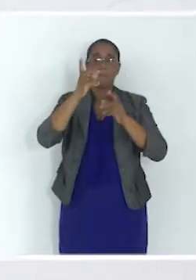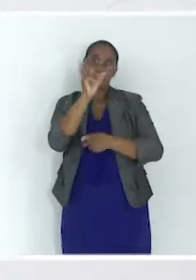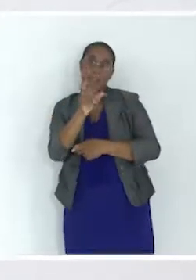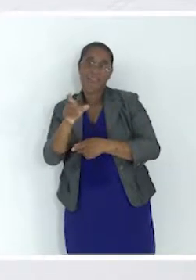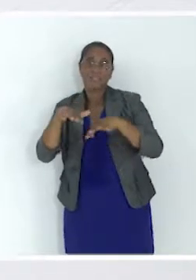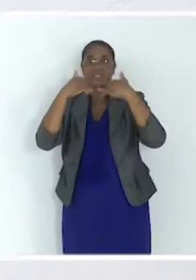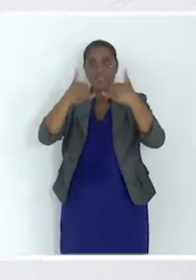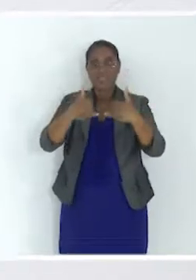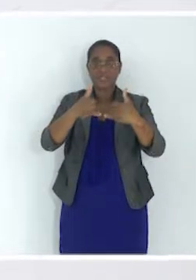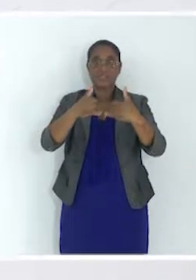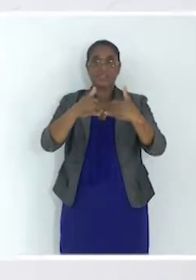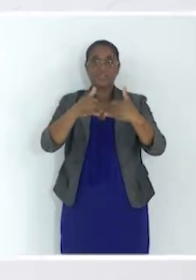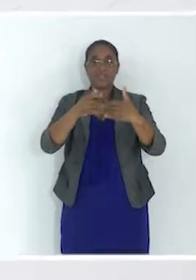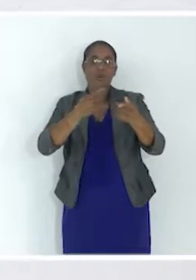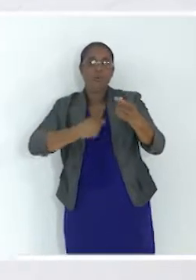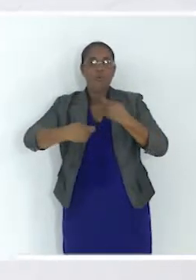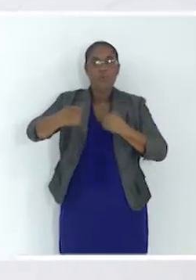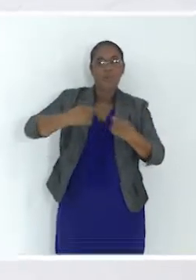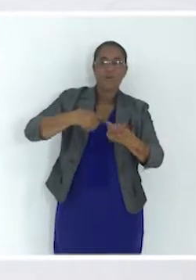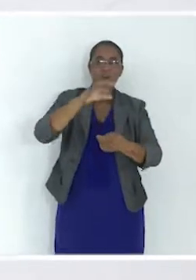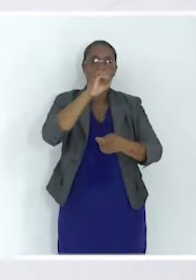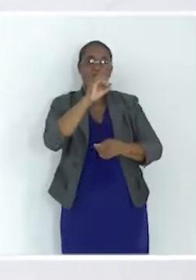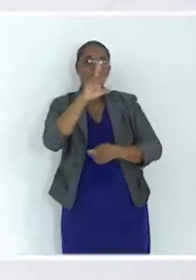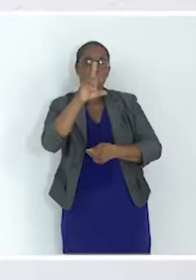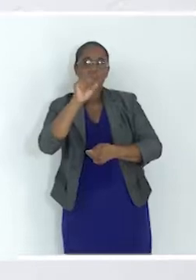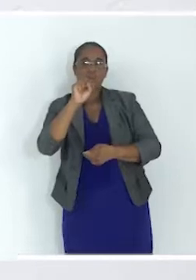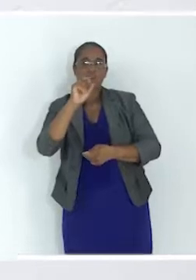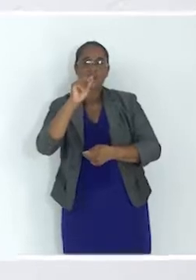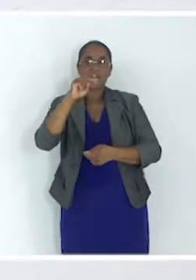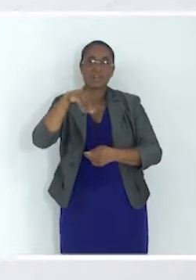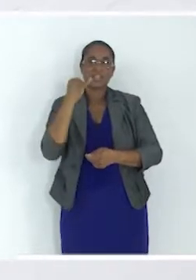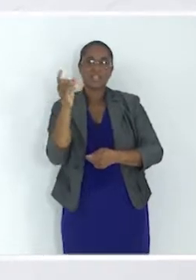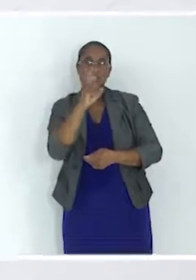organização. Também termina com a letra O. Então, a palavra a seguir,